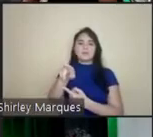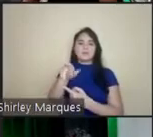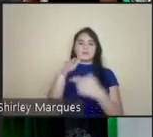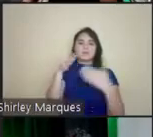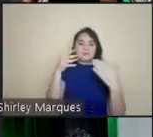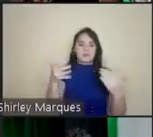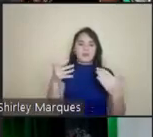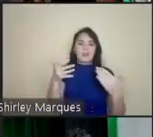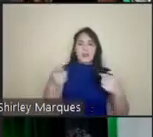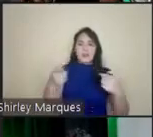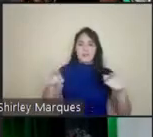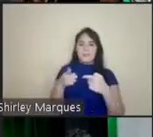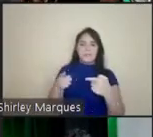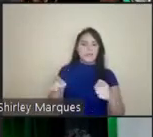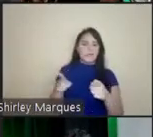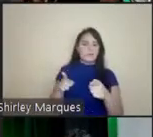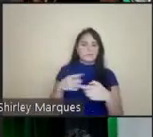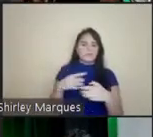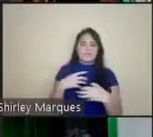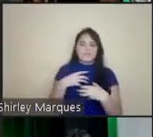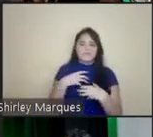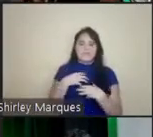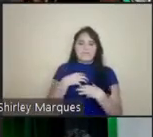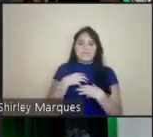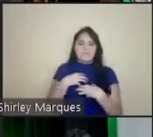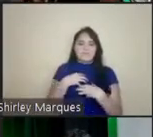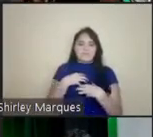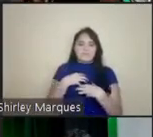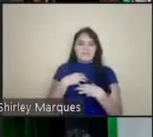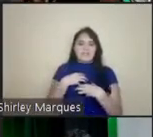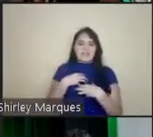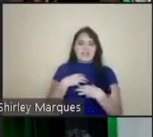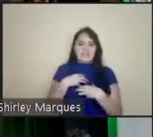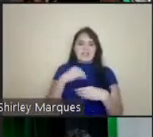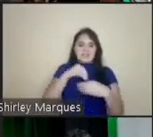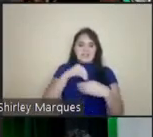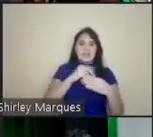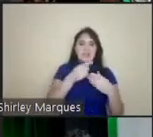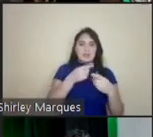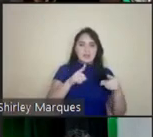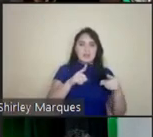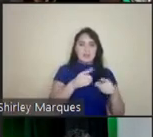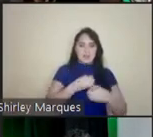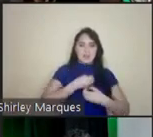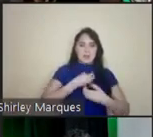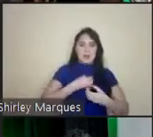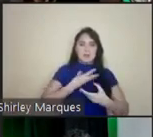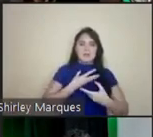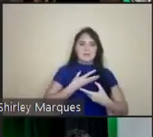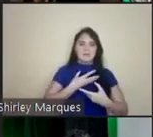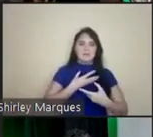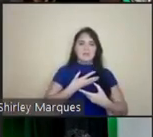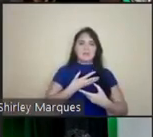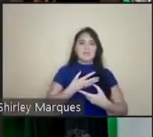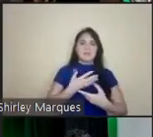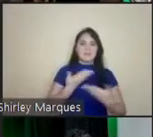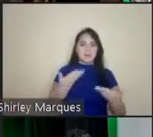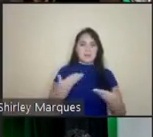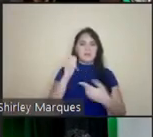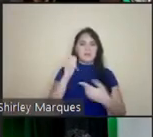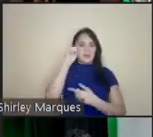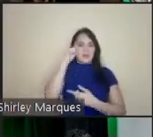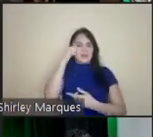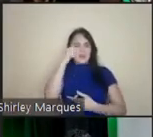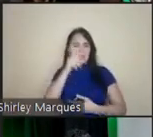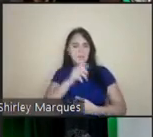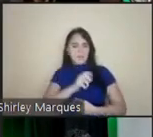essa música meio que costura quase que o poema todo. E aí eu digo assim, Negro Amor, Negro Amor,